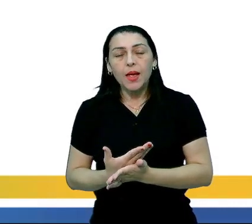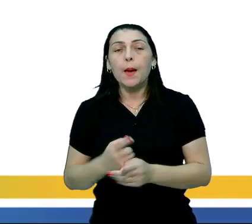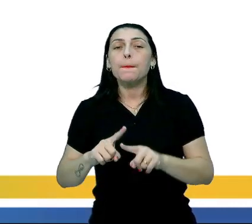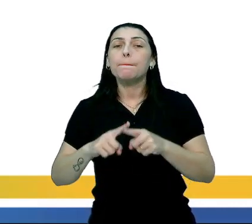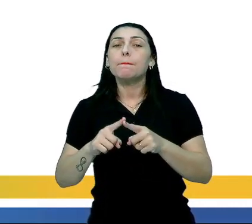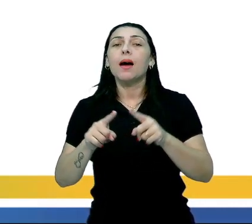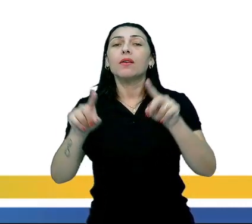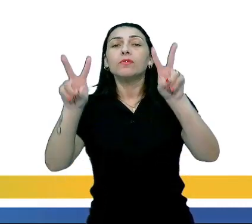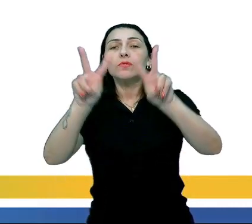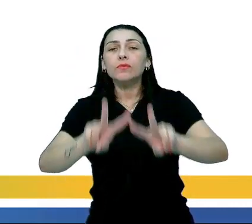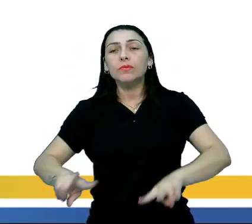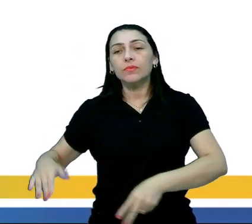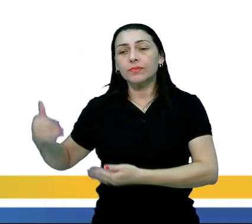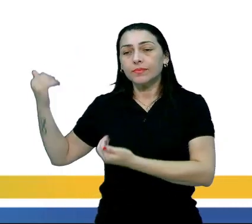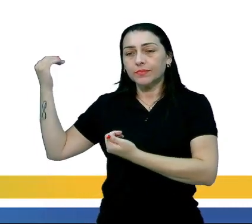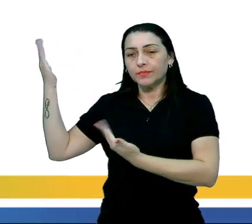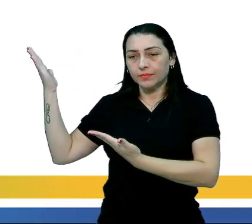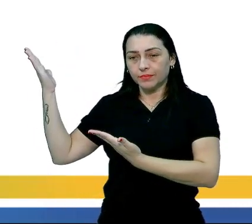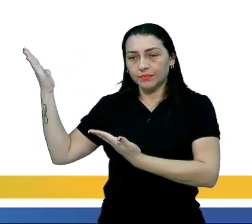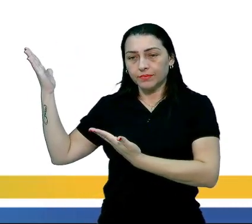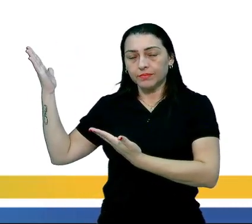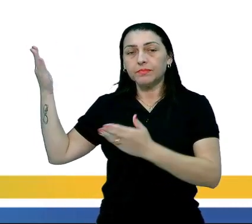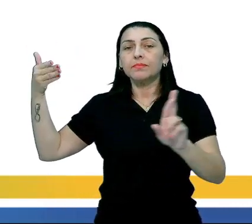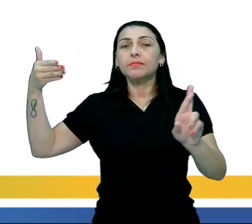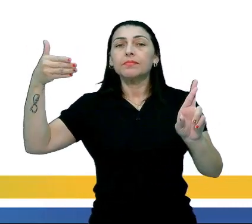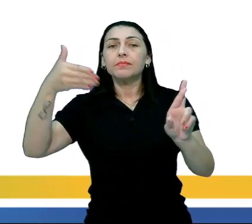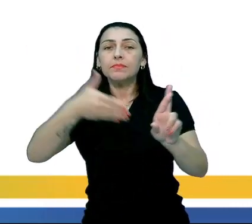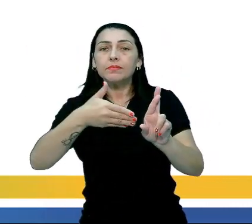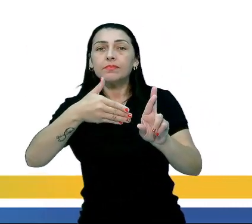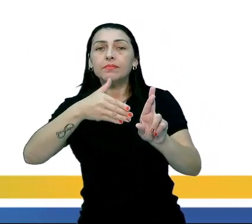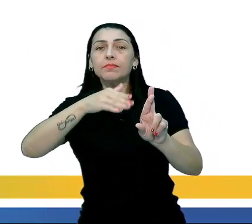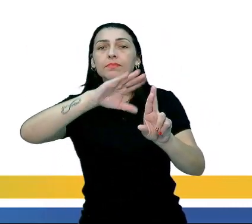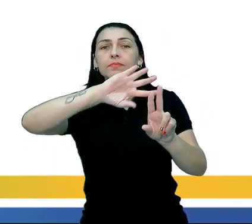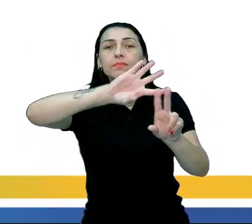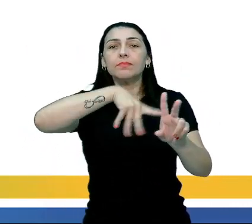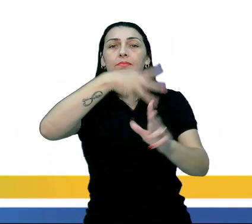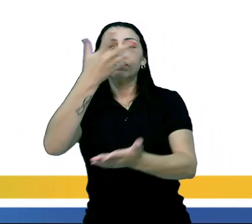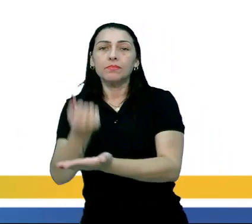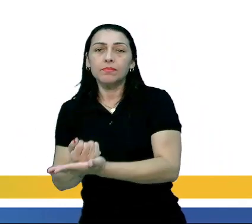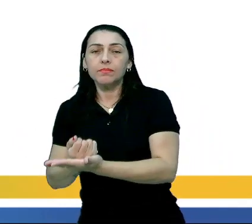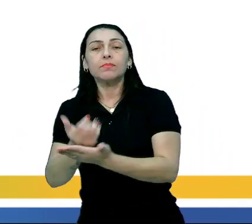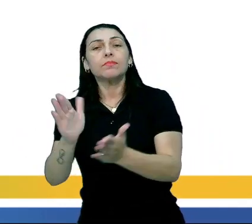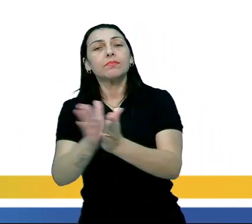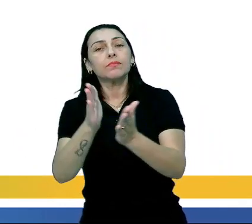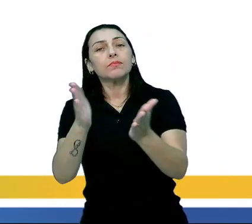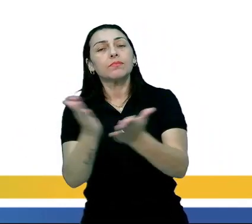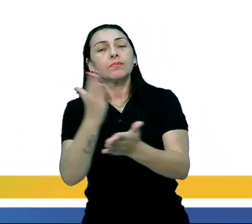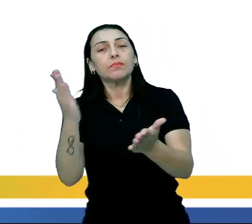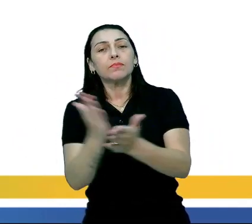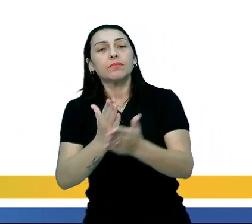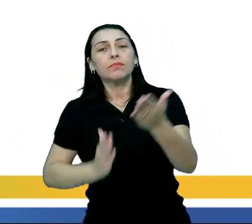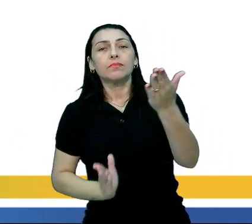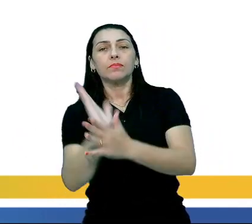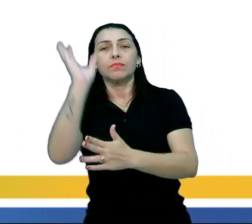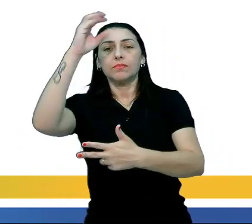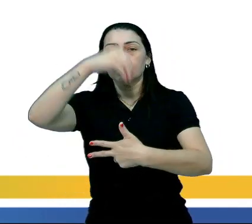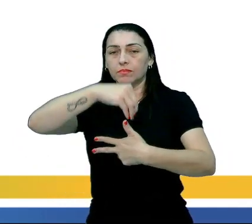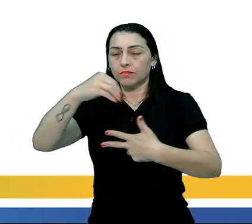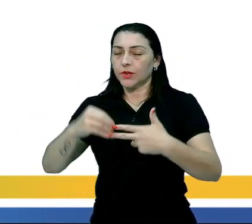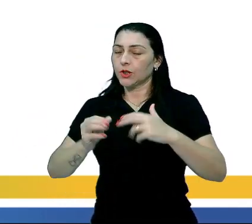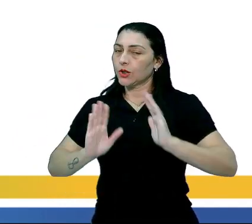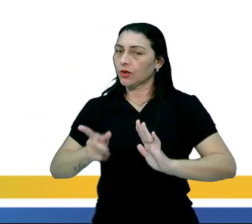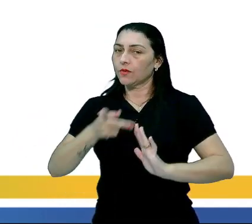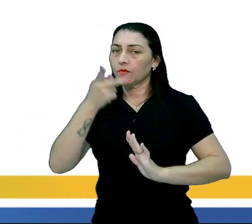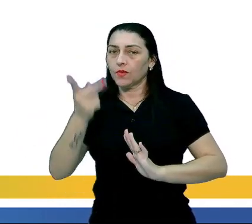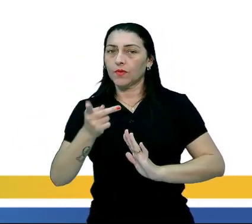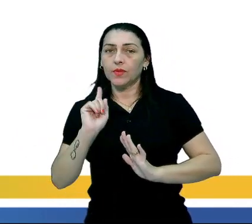mas visualizem em tela a referência bibliográfica do nosso livro A Prova Enem. Como eu